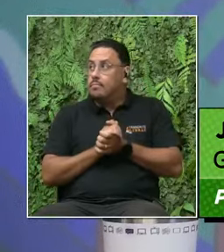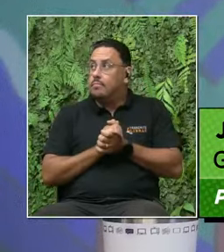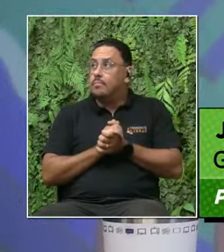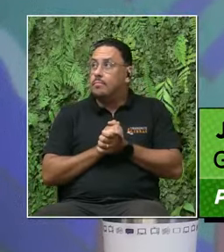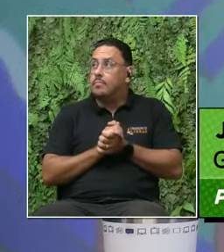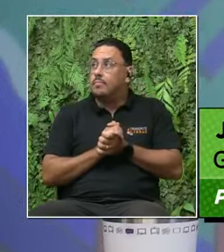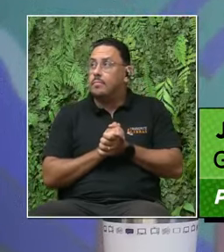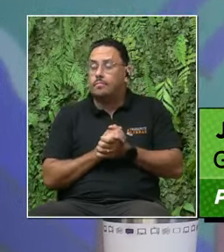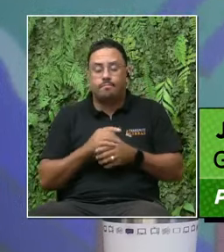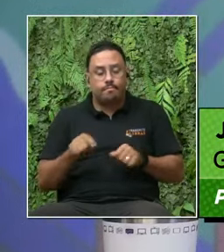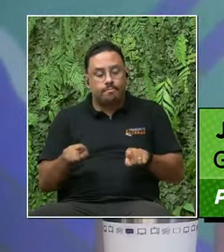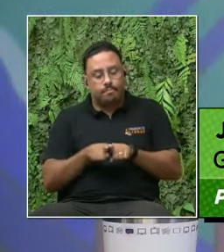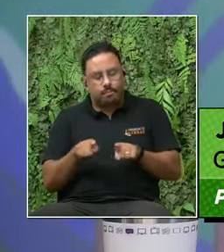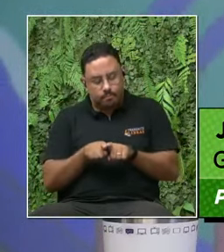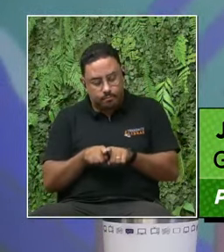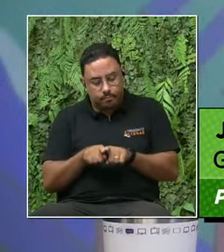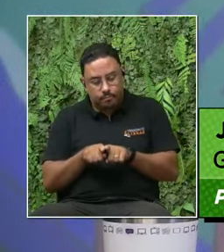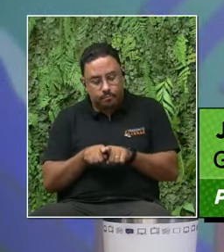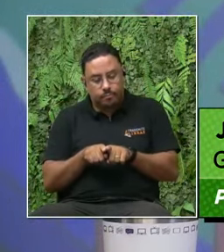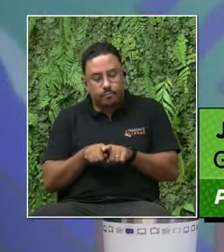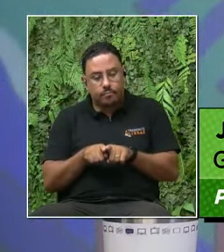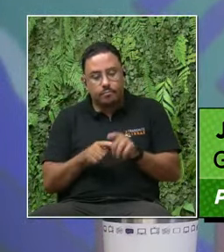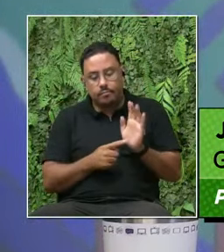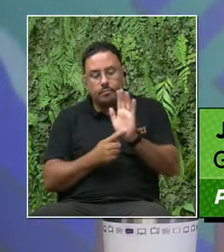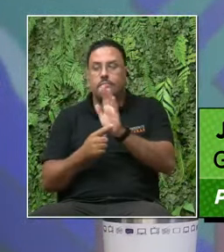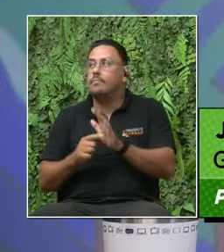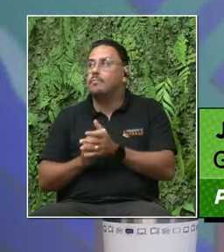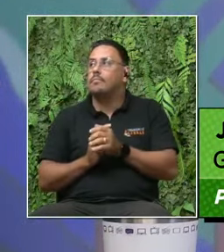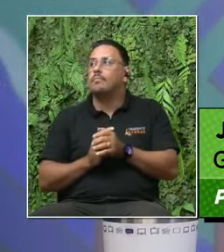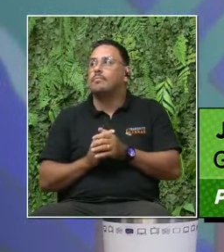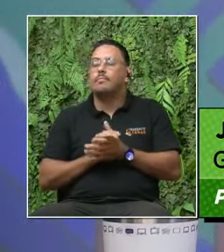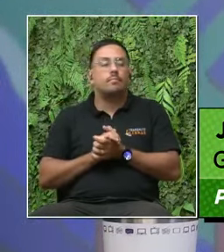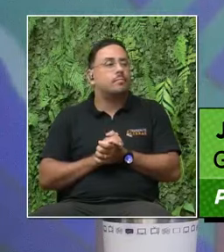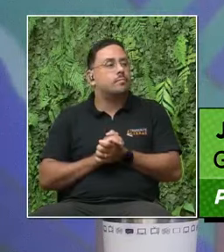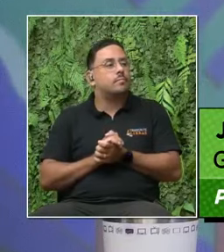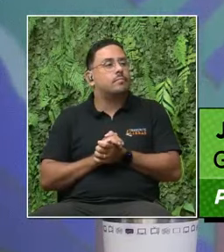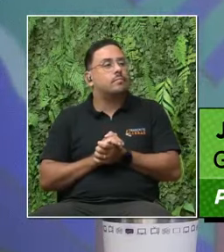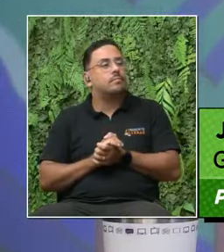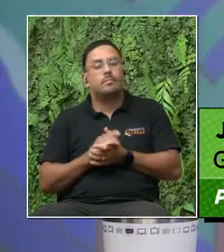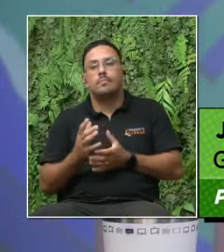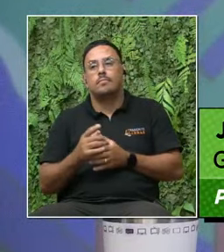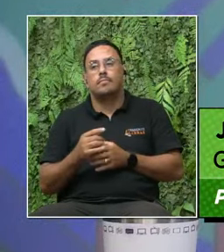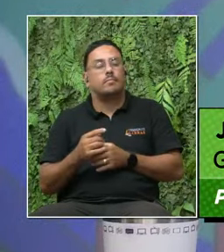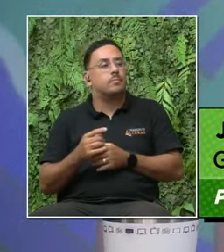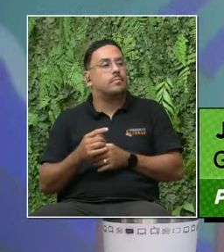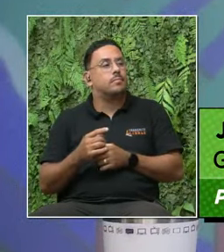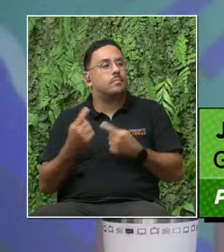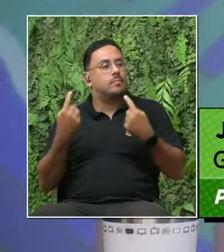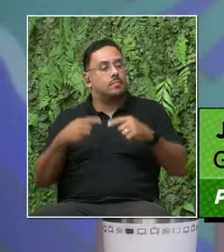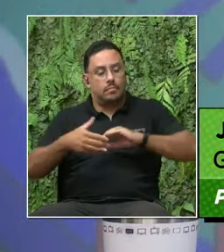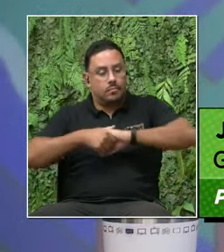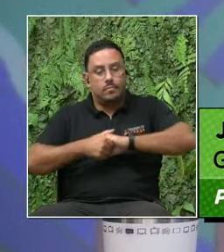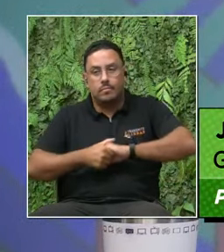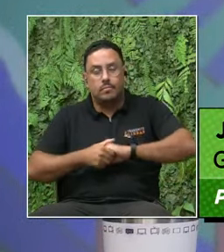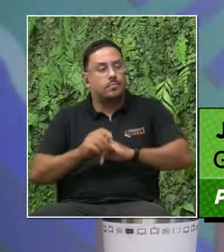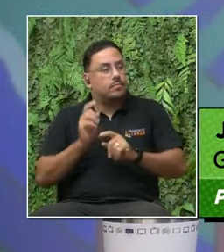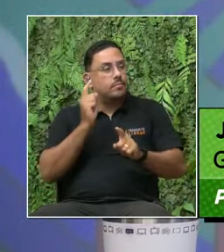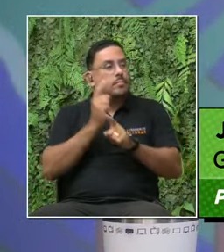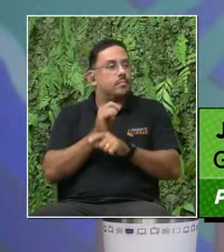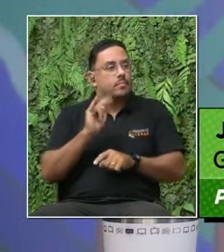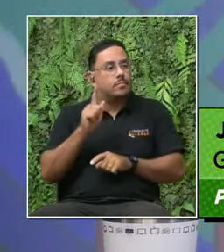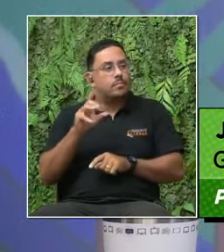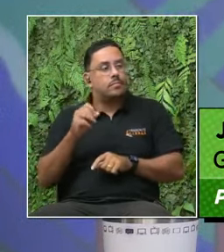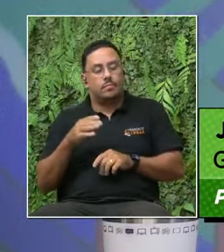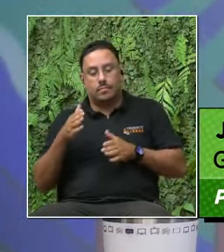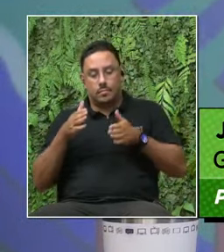ah dar o ar da graça ele vai aparecer aí você quer apostar que daqui a pouco ele vai te achar aí Gu vai falar